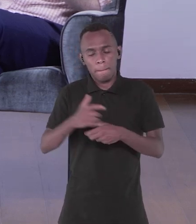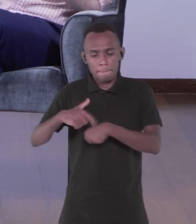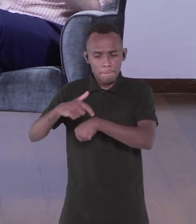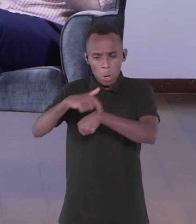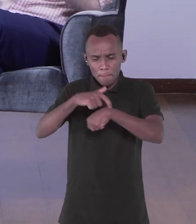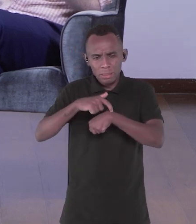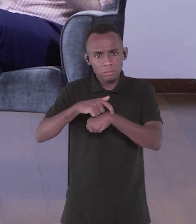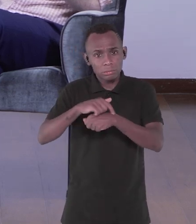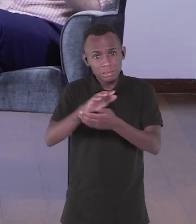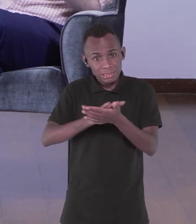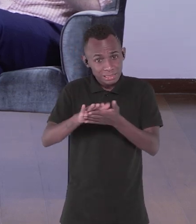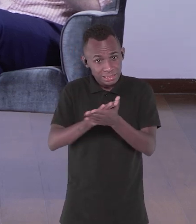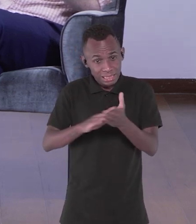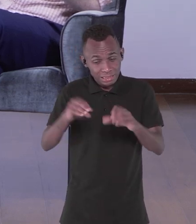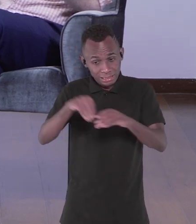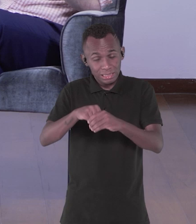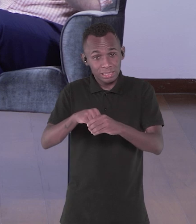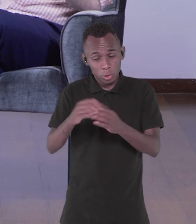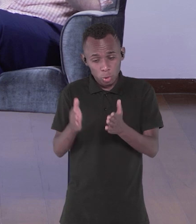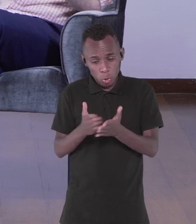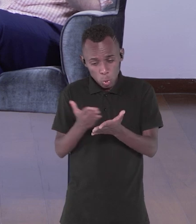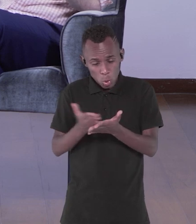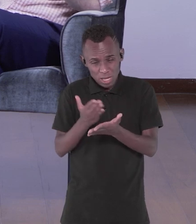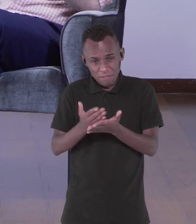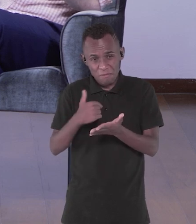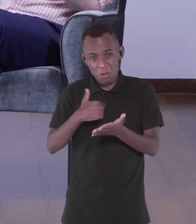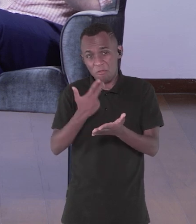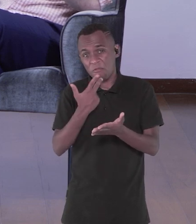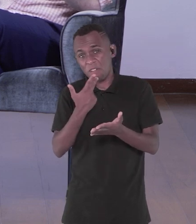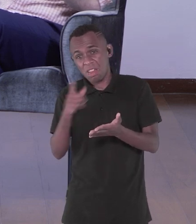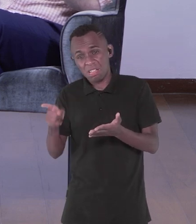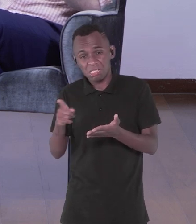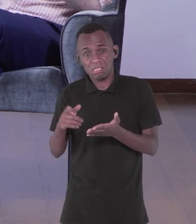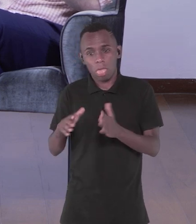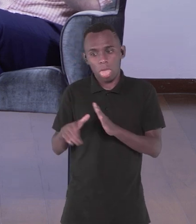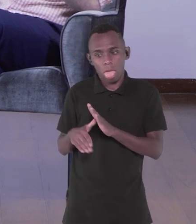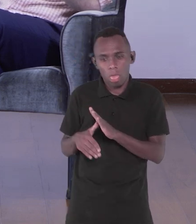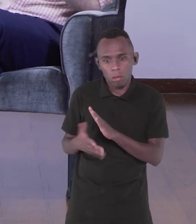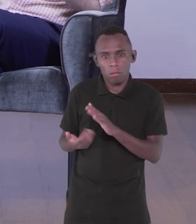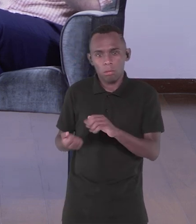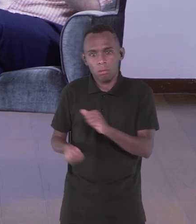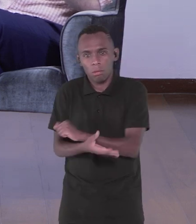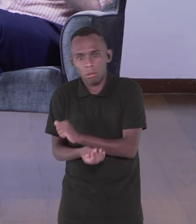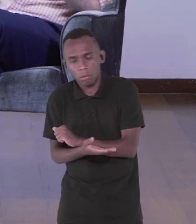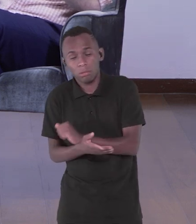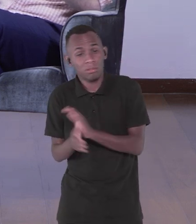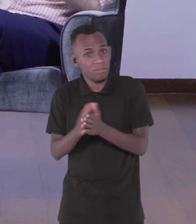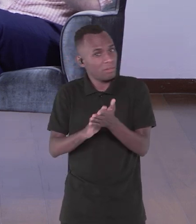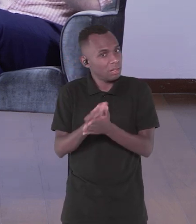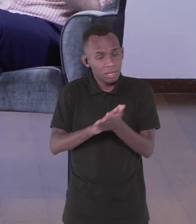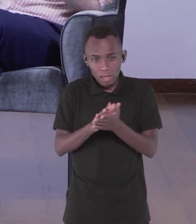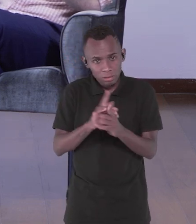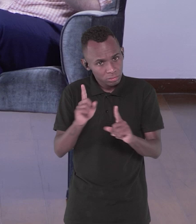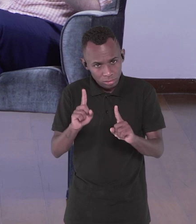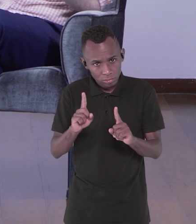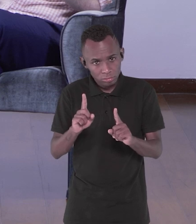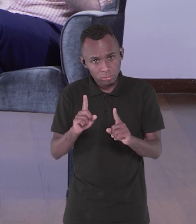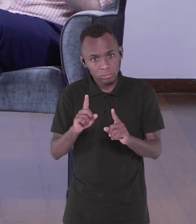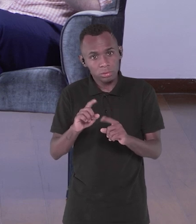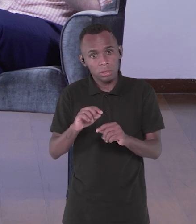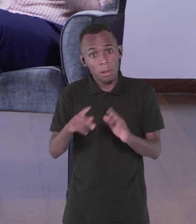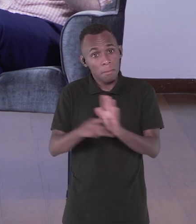de mafiosos, ladrões, etc., que é muito fácil cair nessa. Eu deixo para quem estiver